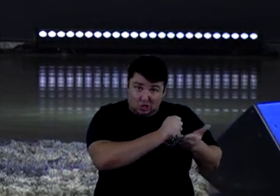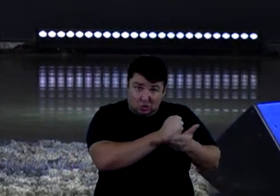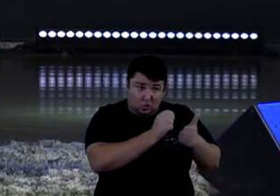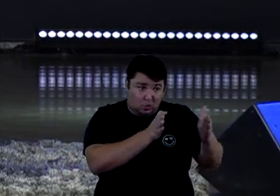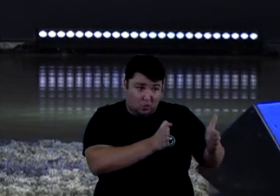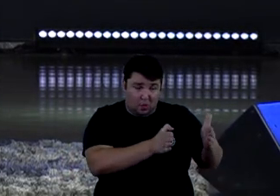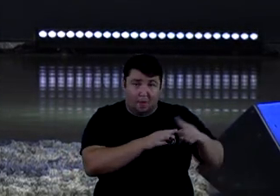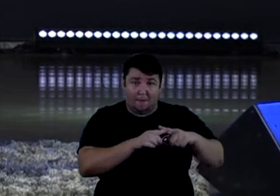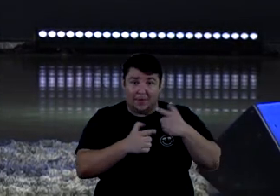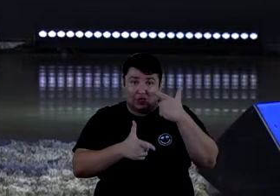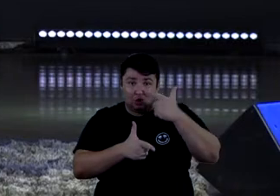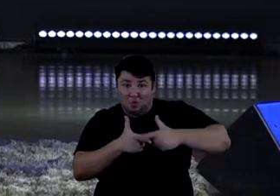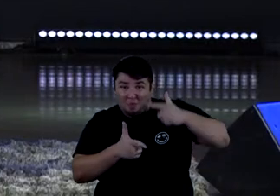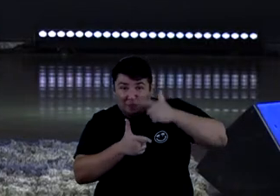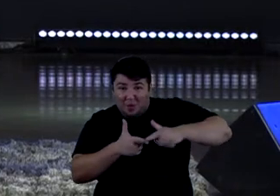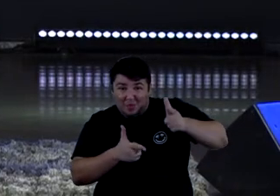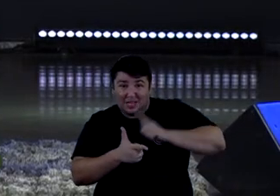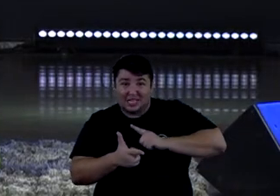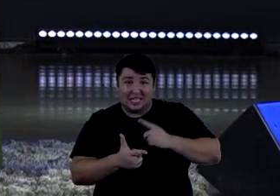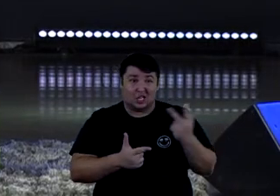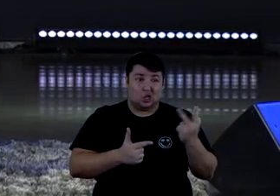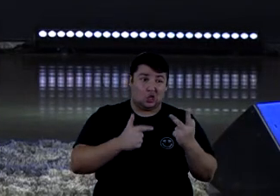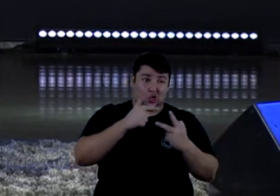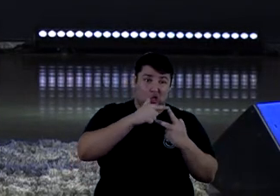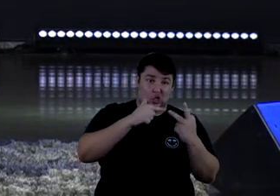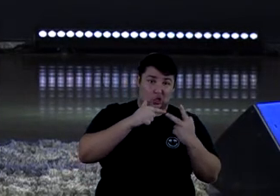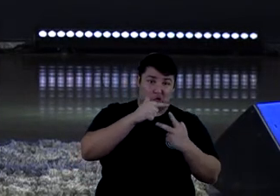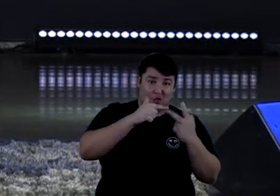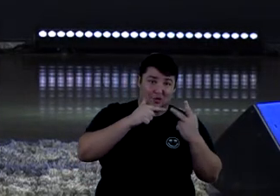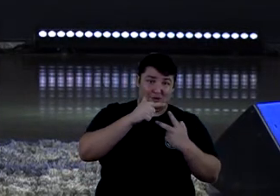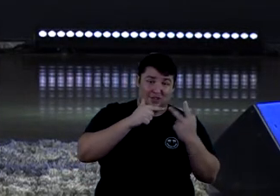o problema é que tem dois tipos de selvagem.